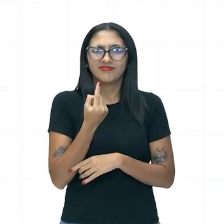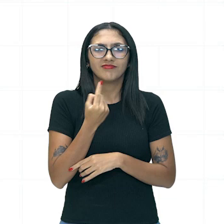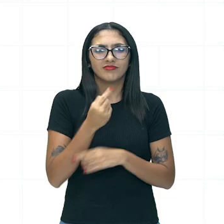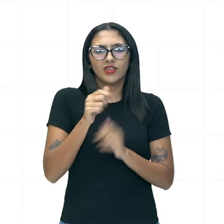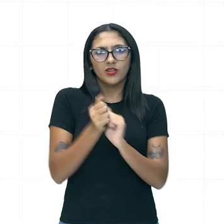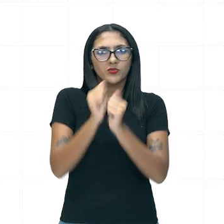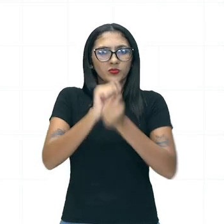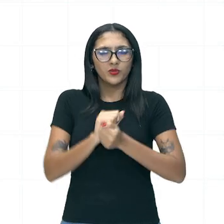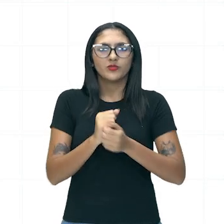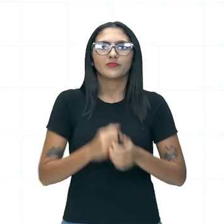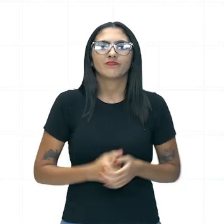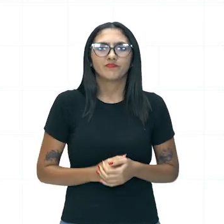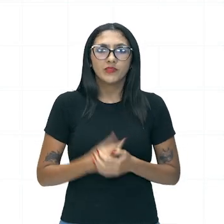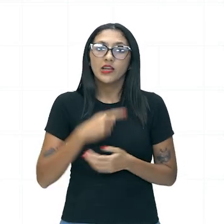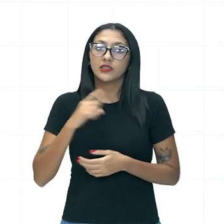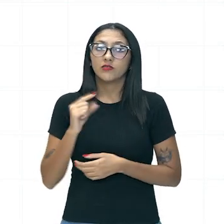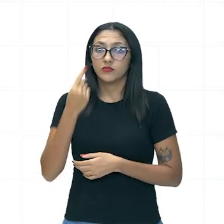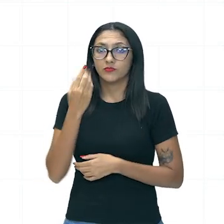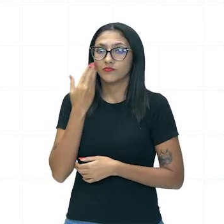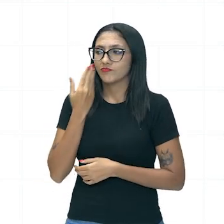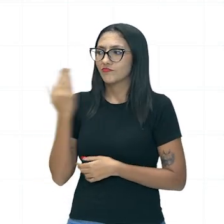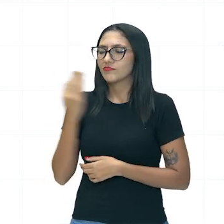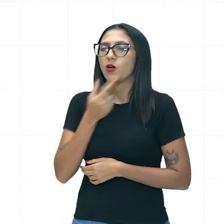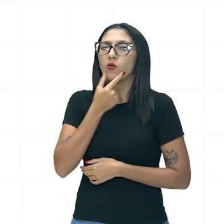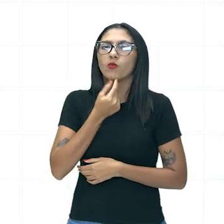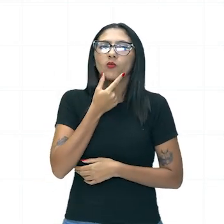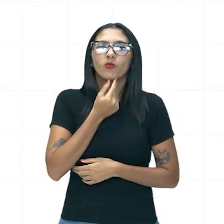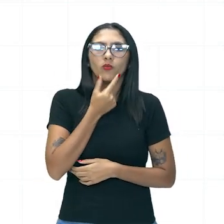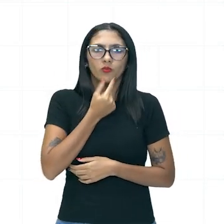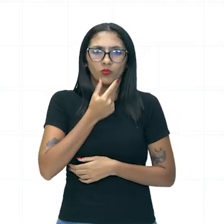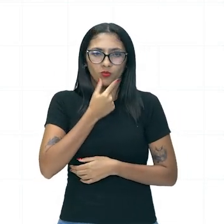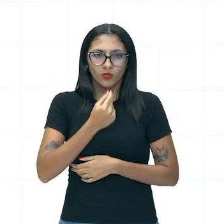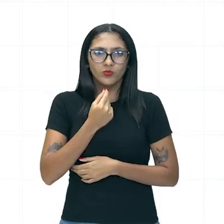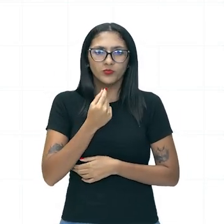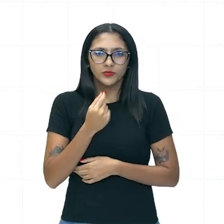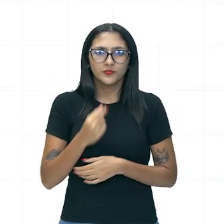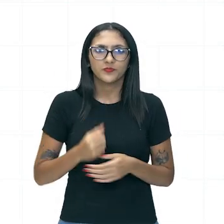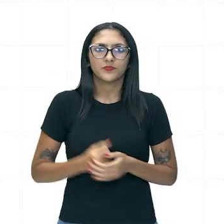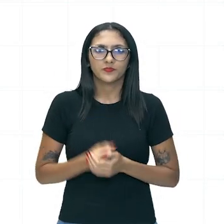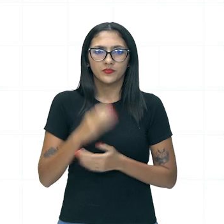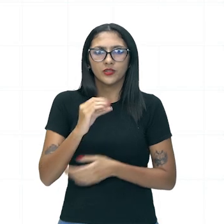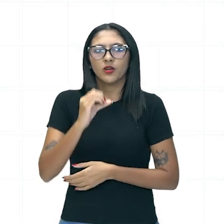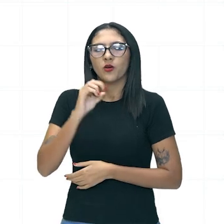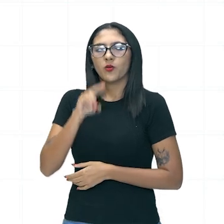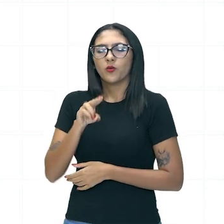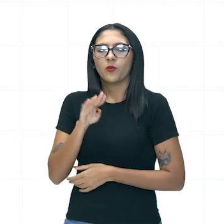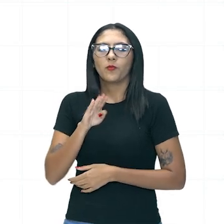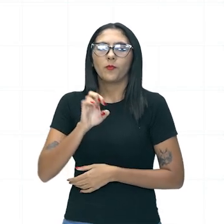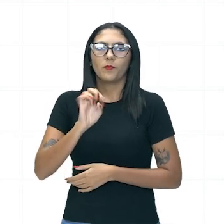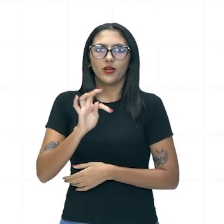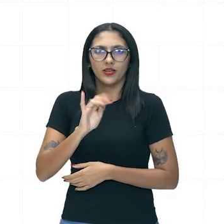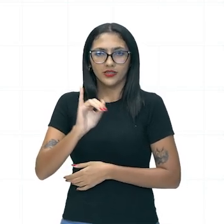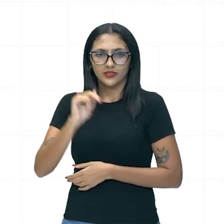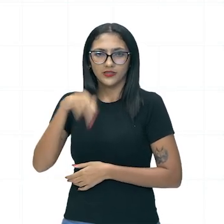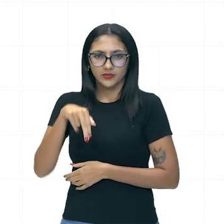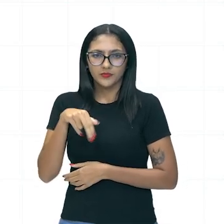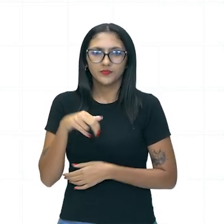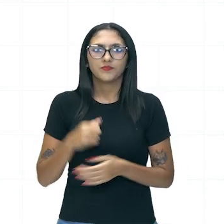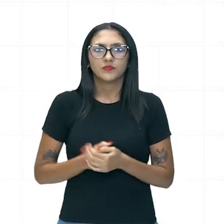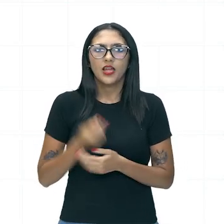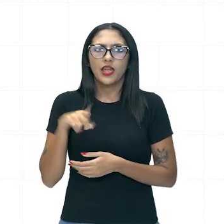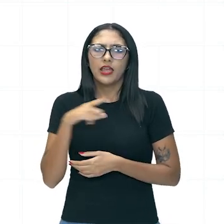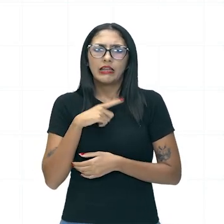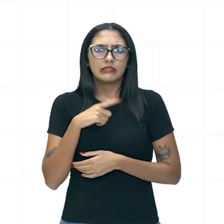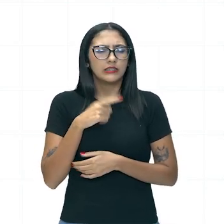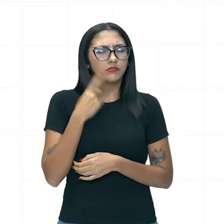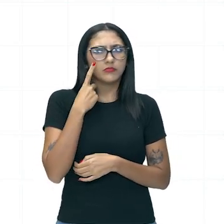desse grande incentivador que foi o Barão de Coubertin. Ele era um admirador da ética e espírito de